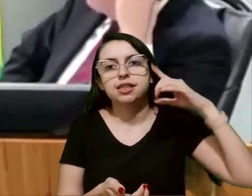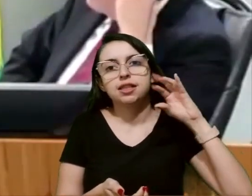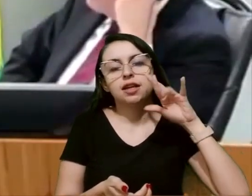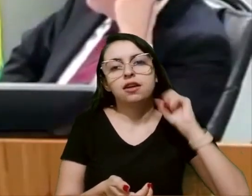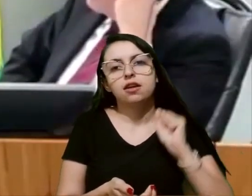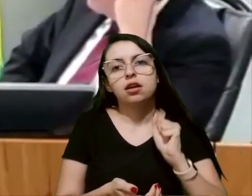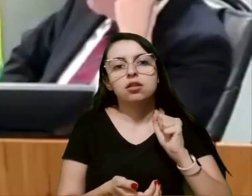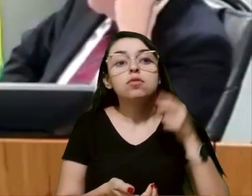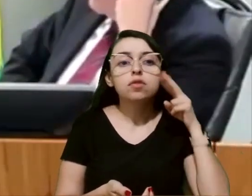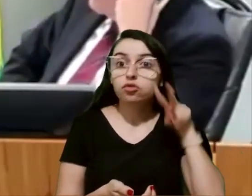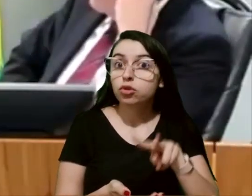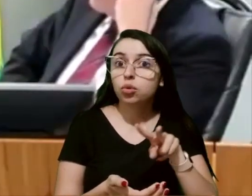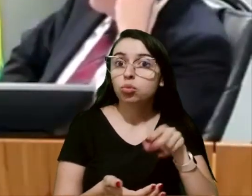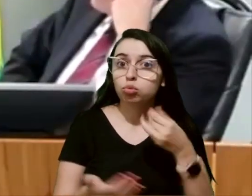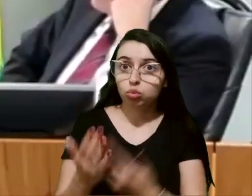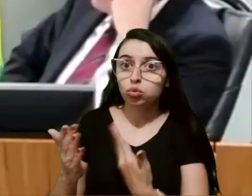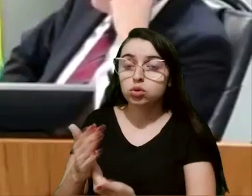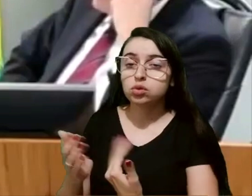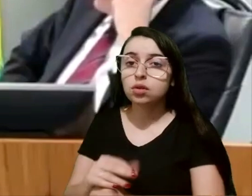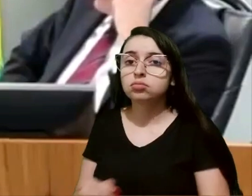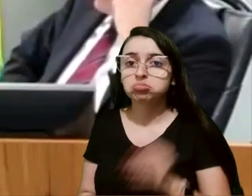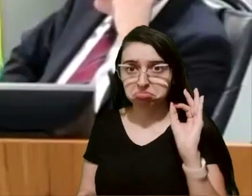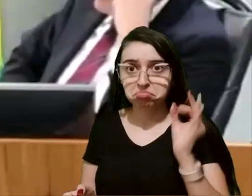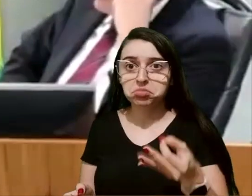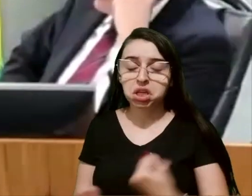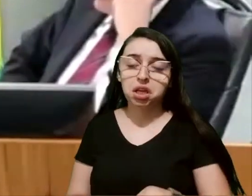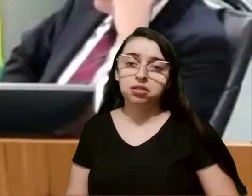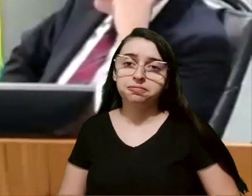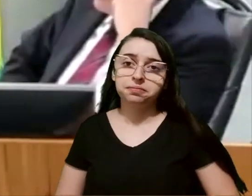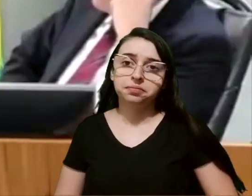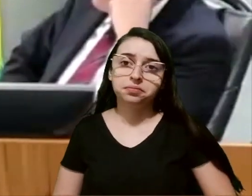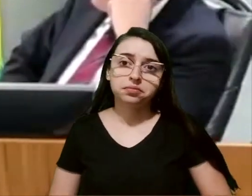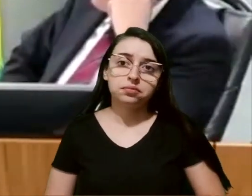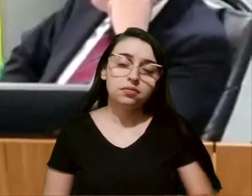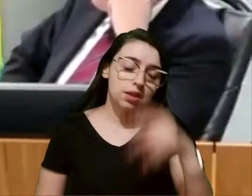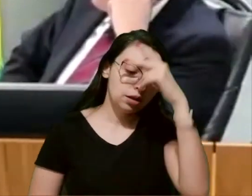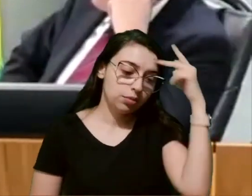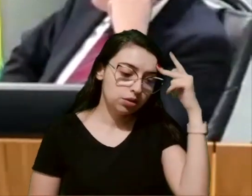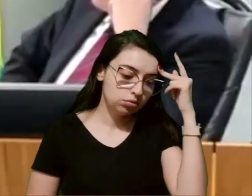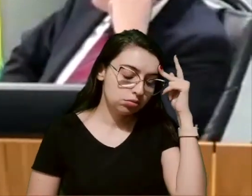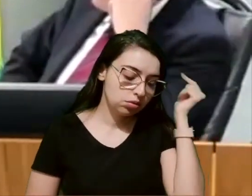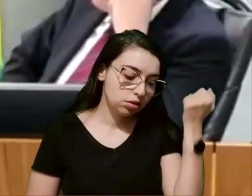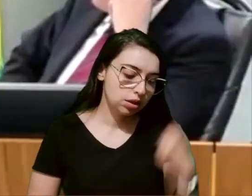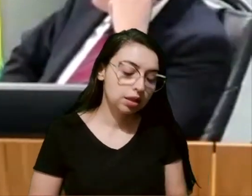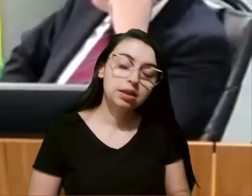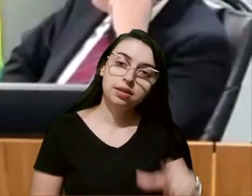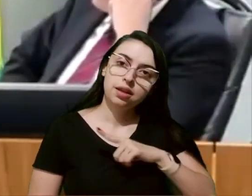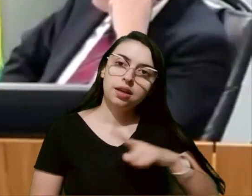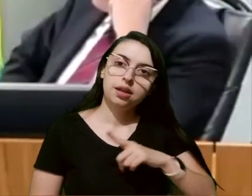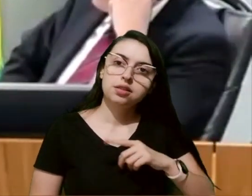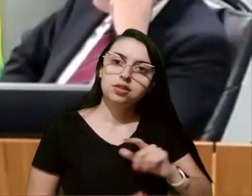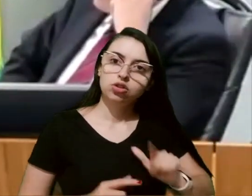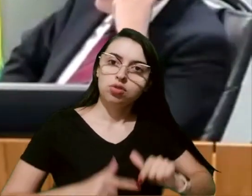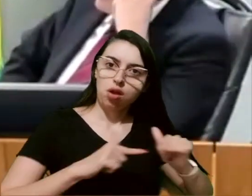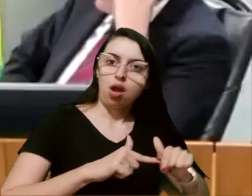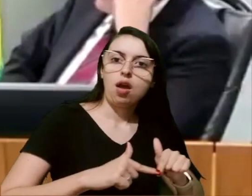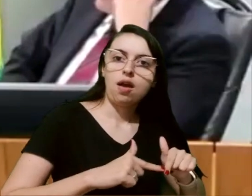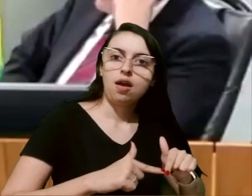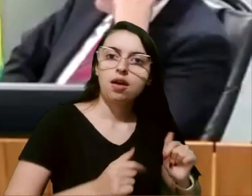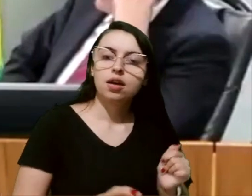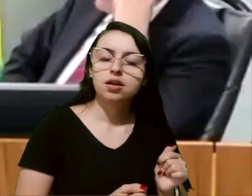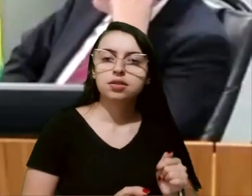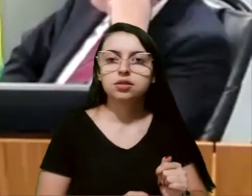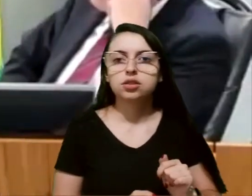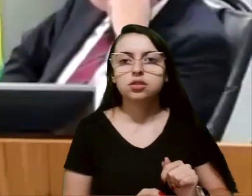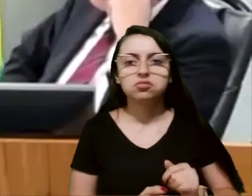que foi o que nós detectamos no estudo, é verdade, assim, tem você tem a influência